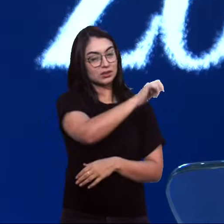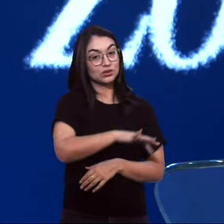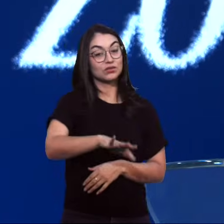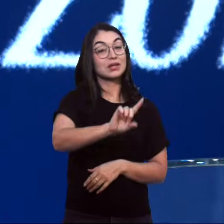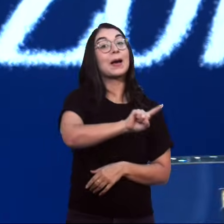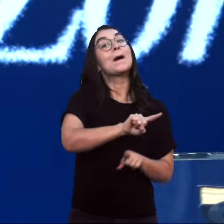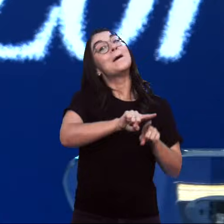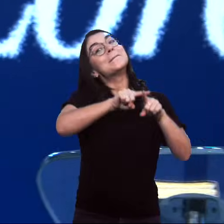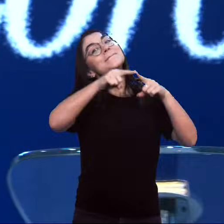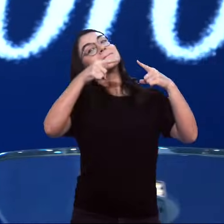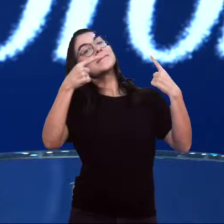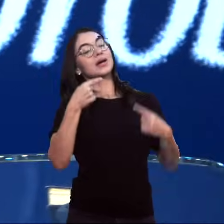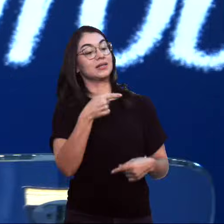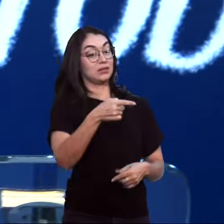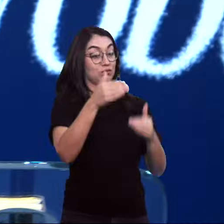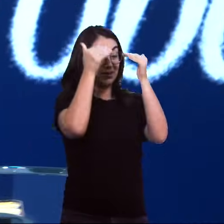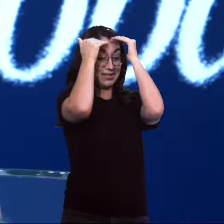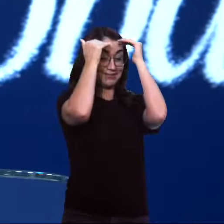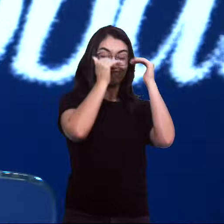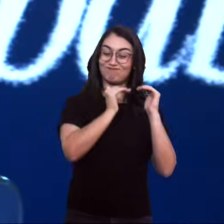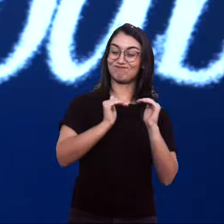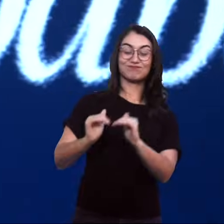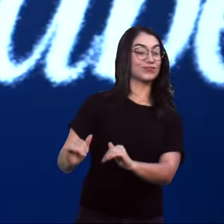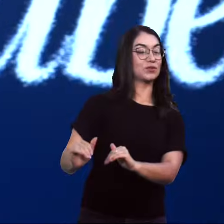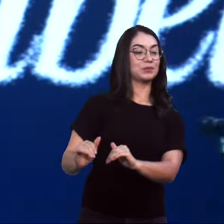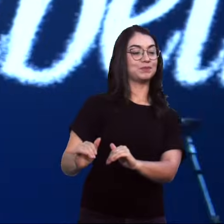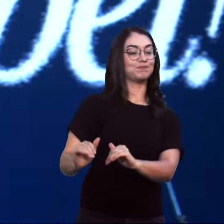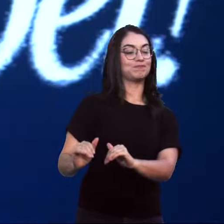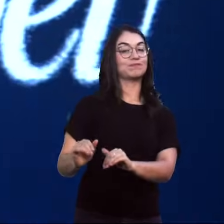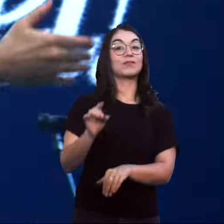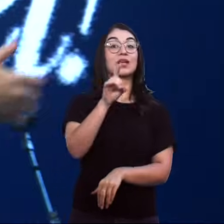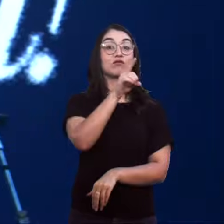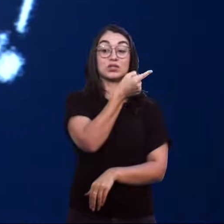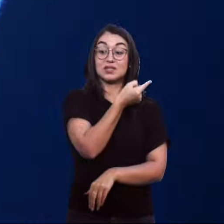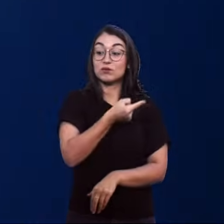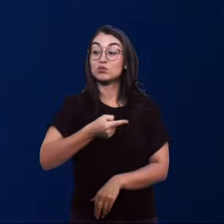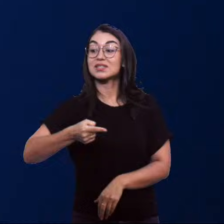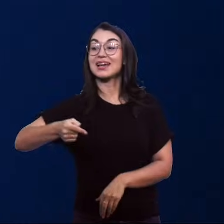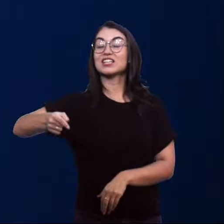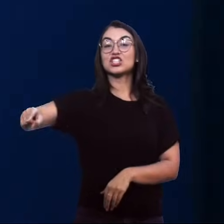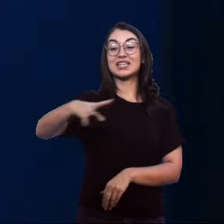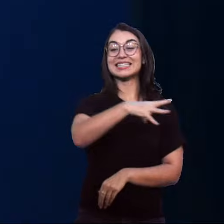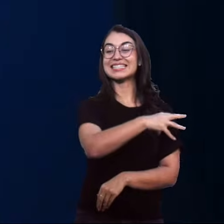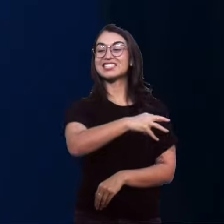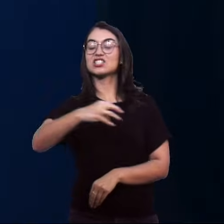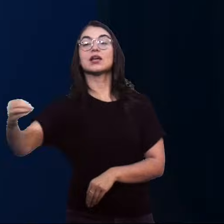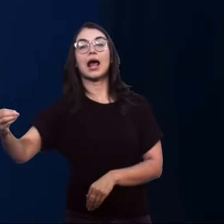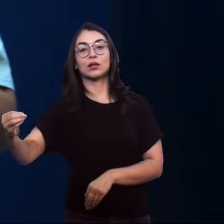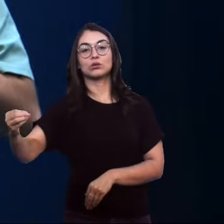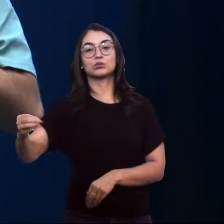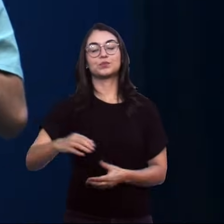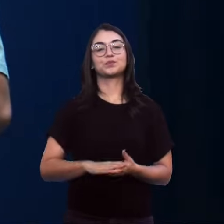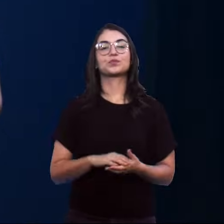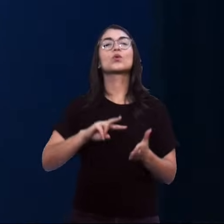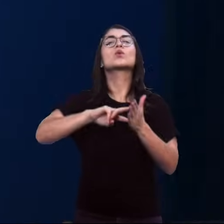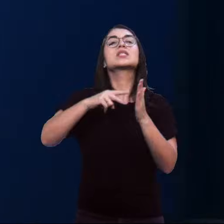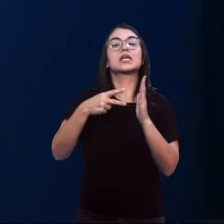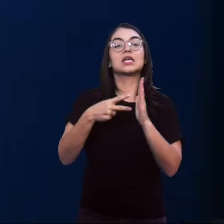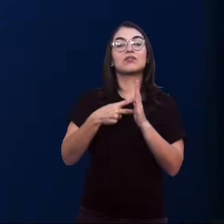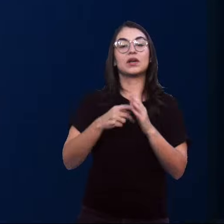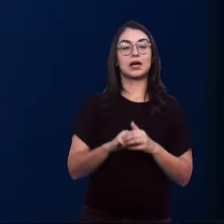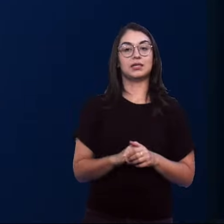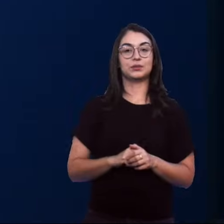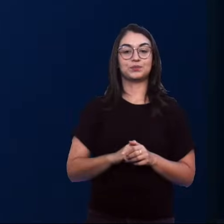vocês me desobedecerem, vocês vão para o exílio. O que o exílio significava?